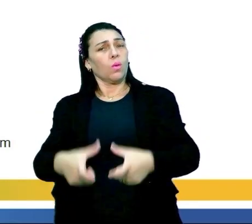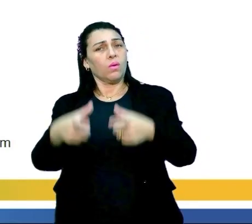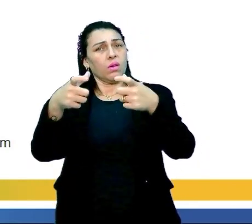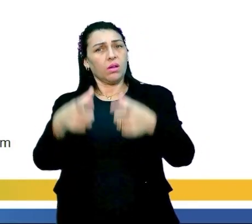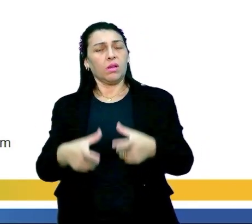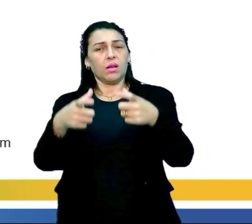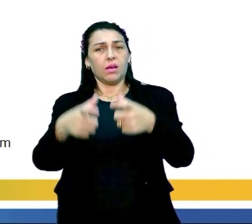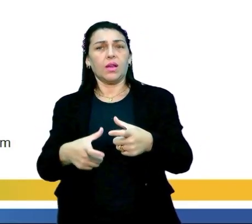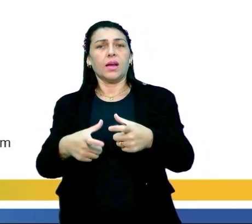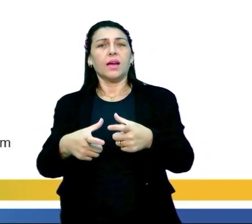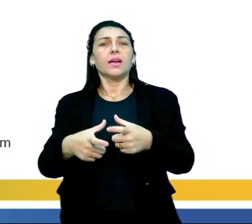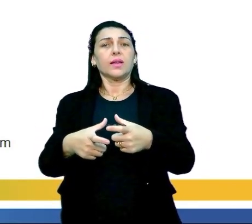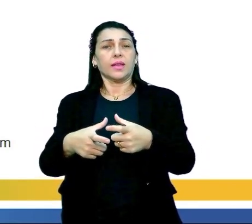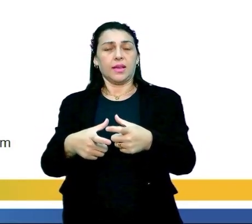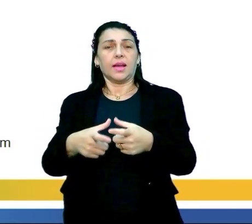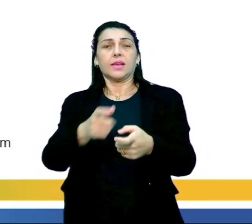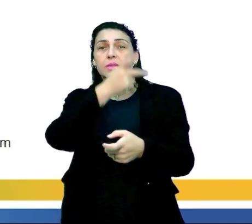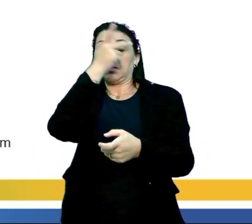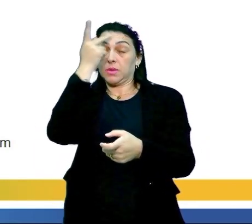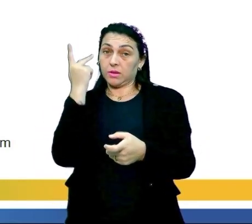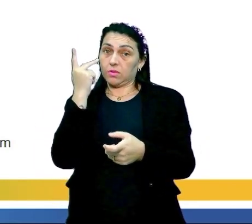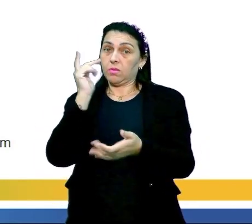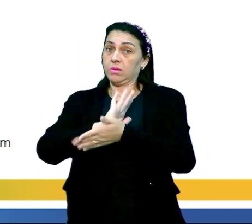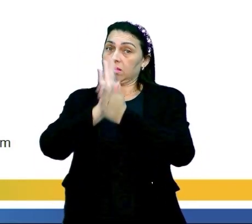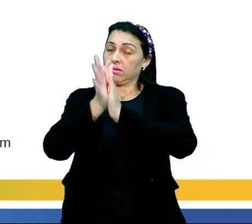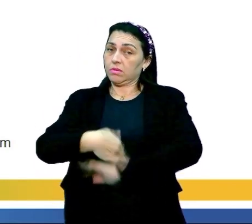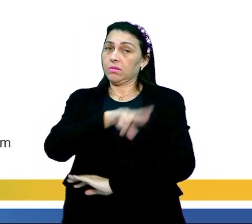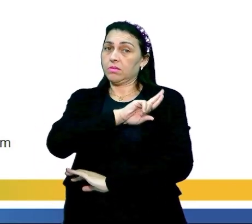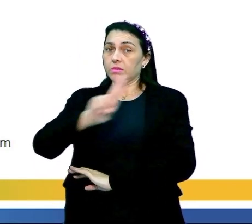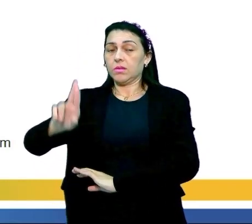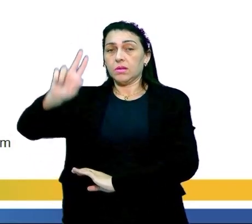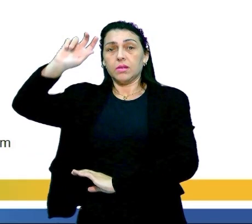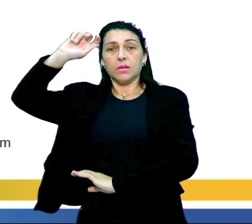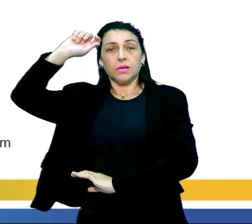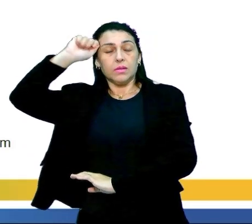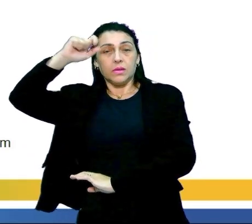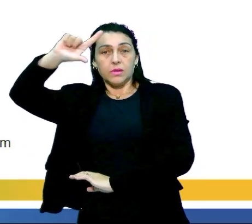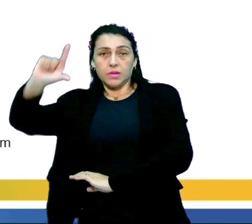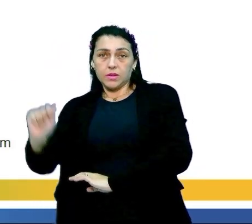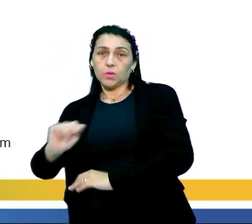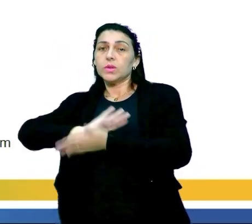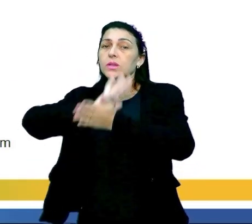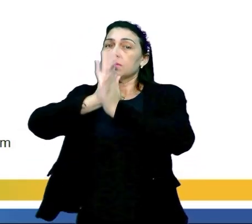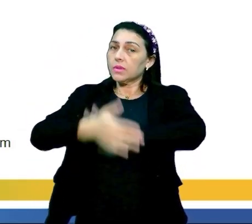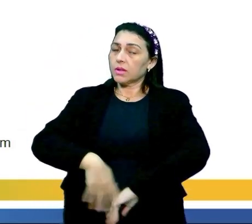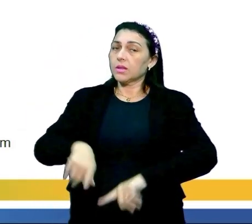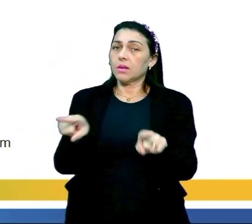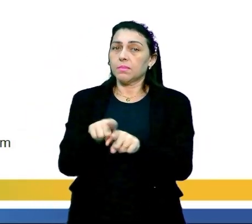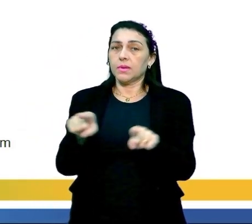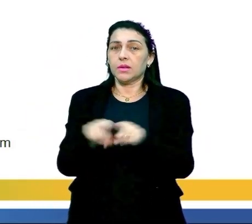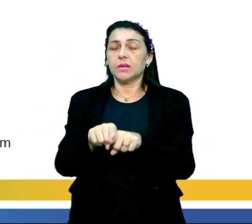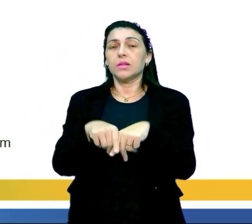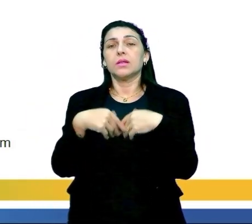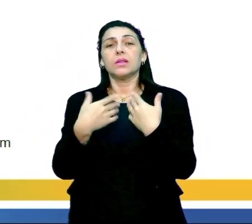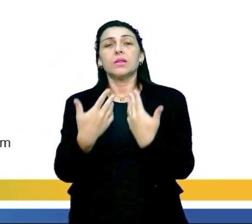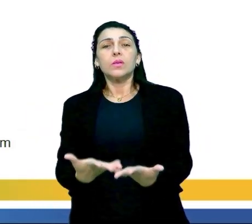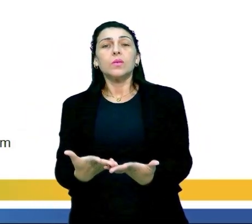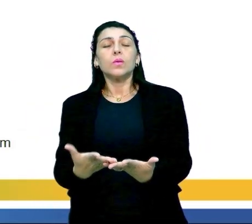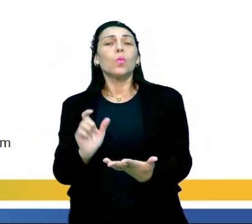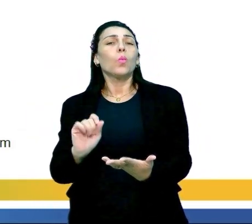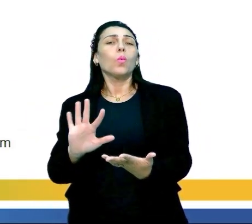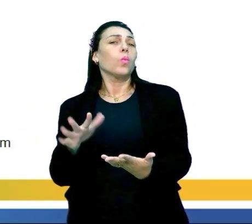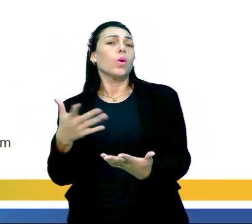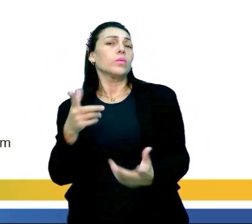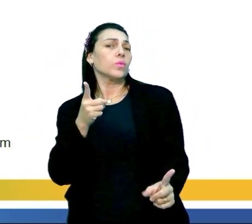local em que os adeptos das religiões de matrizes africanas são discriminados, geralmente quando